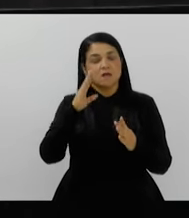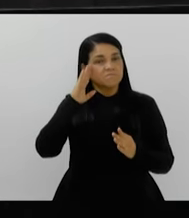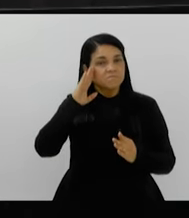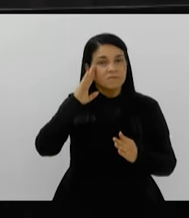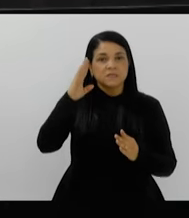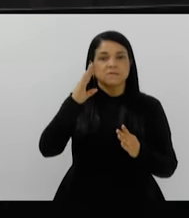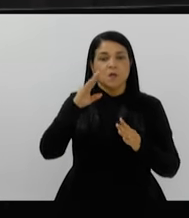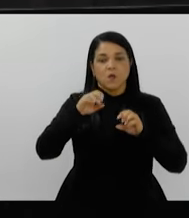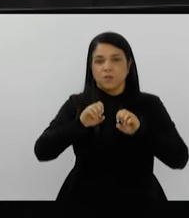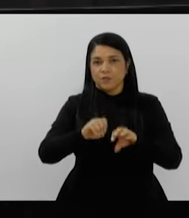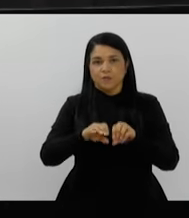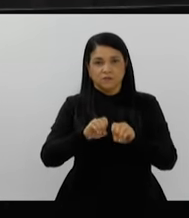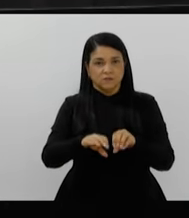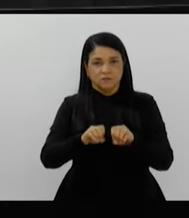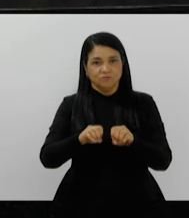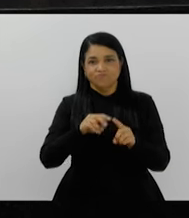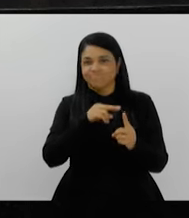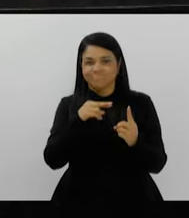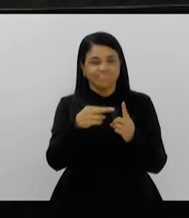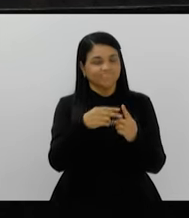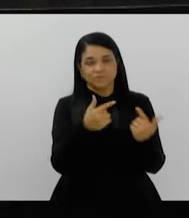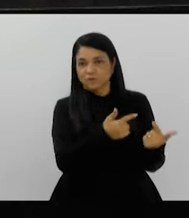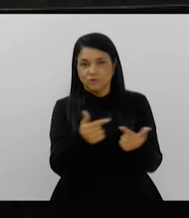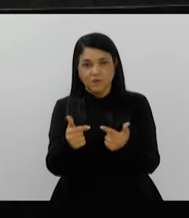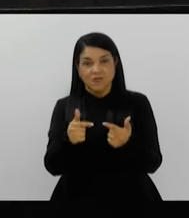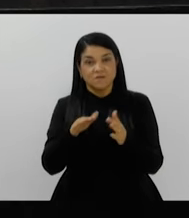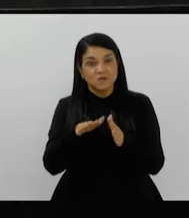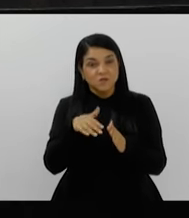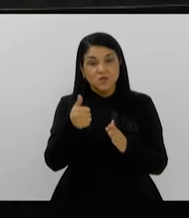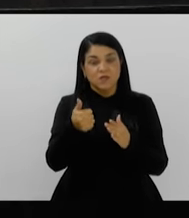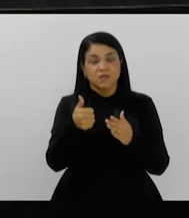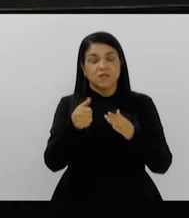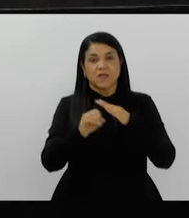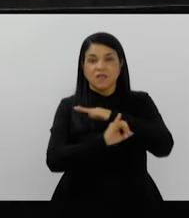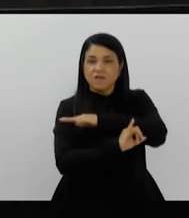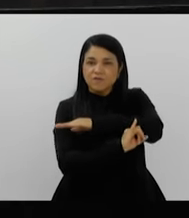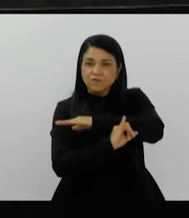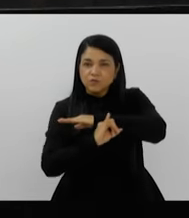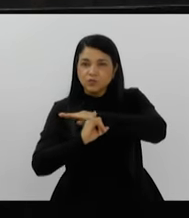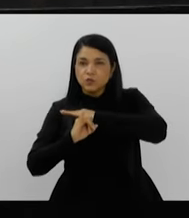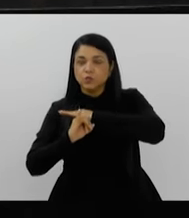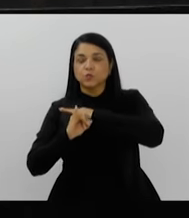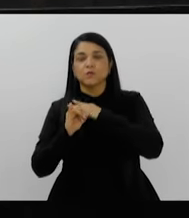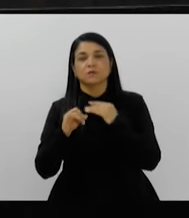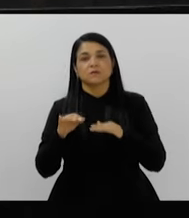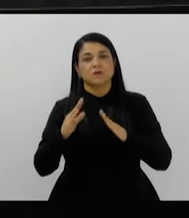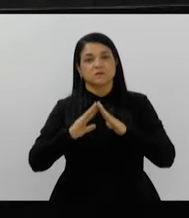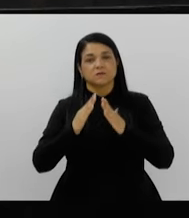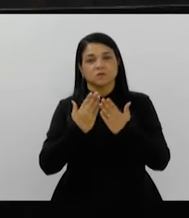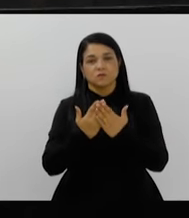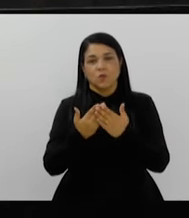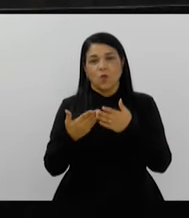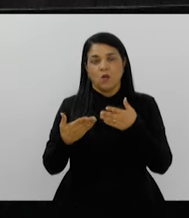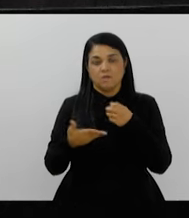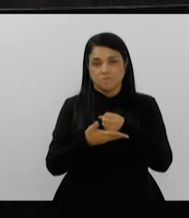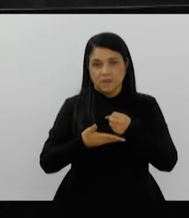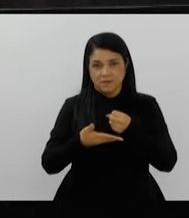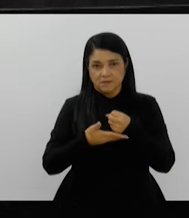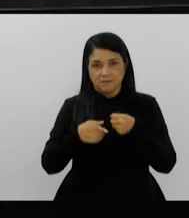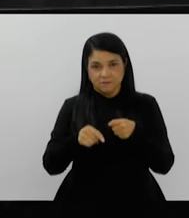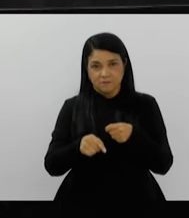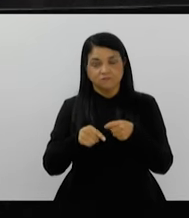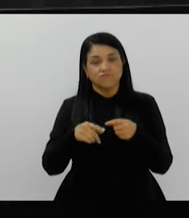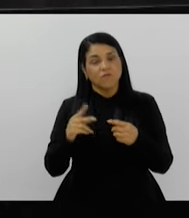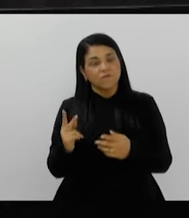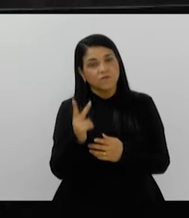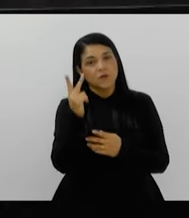passa além da melhoria da infraestrutura das nossas escolas básicas, também pela valorização